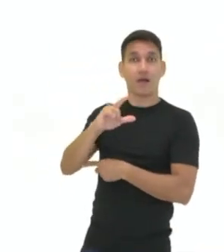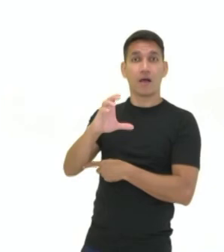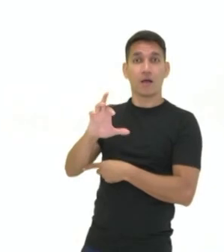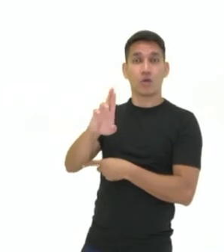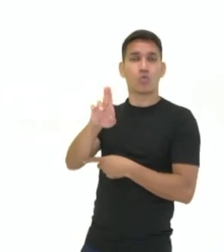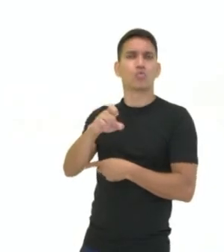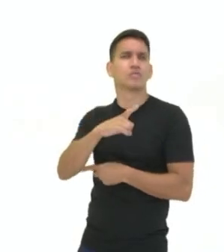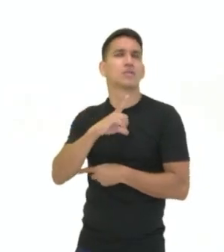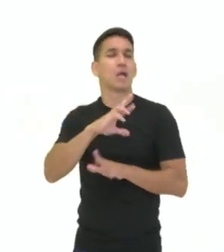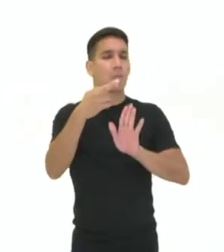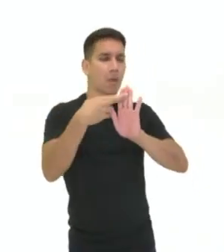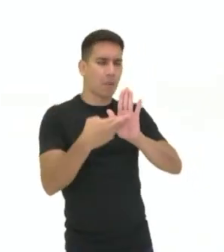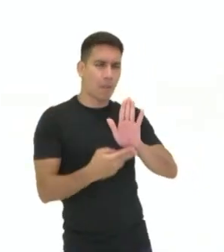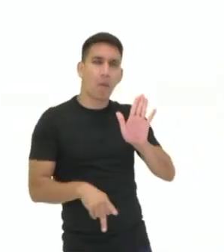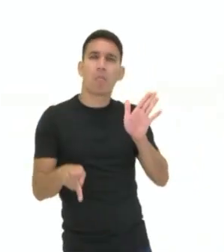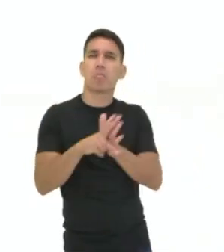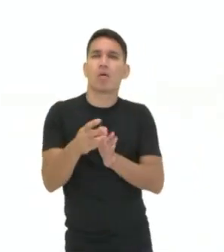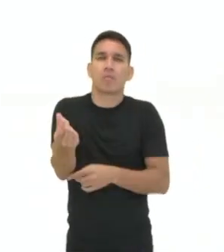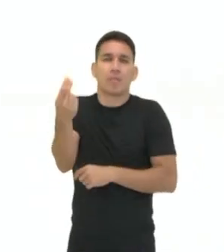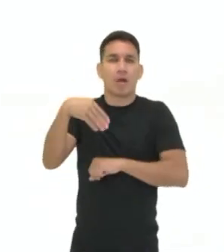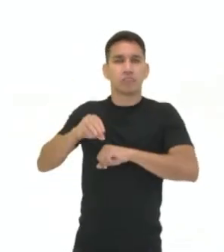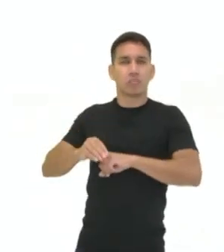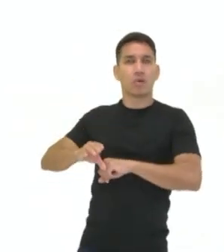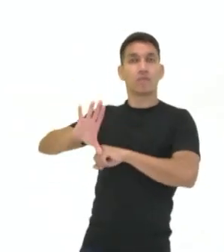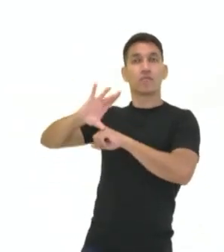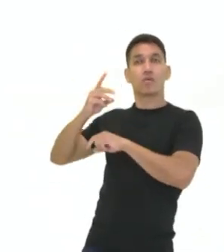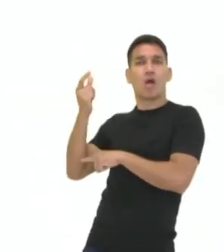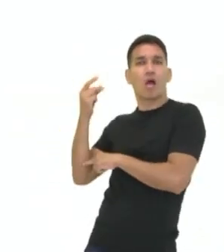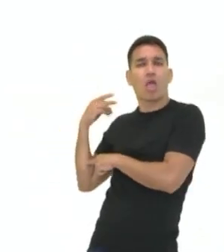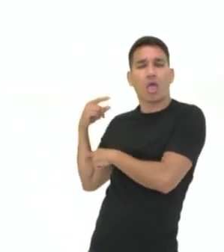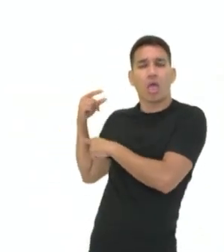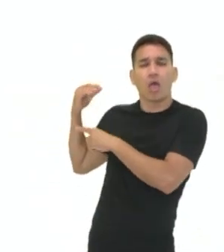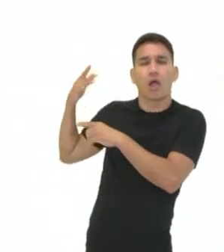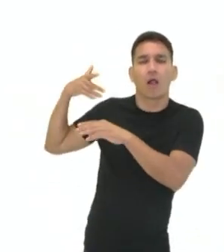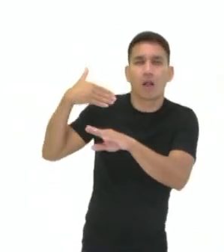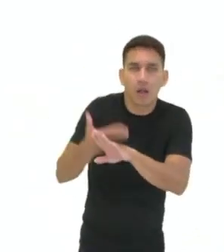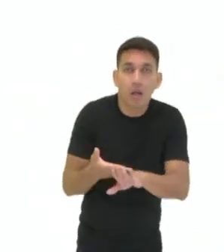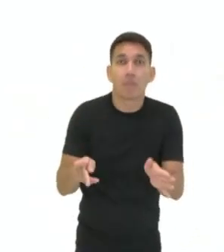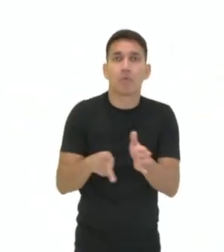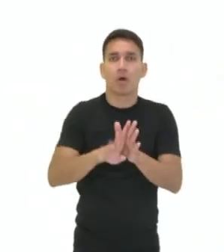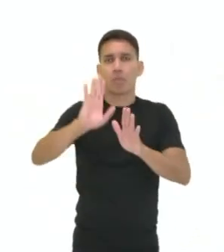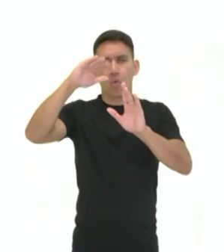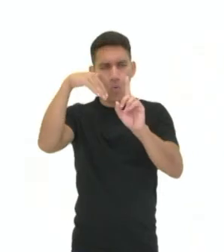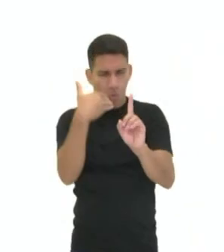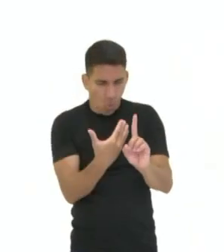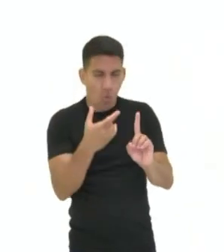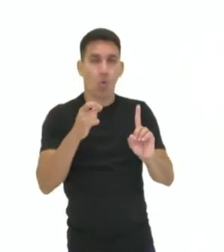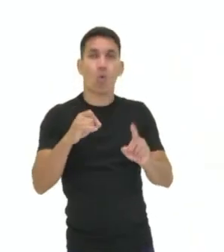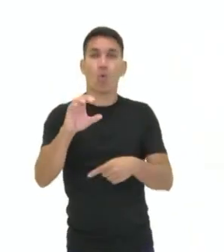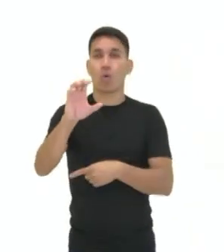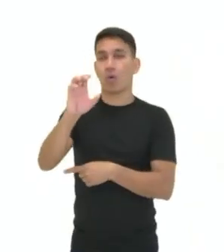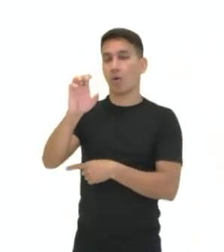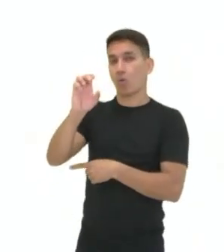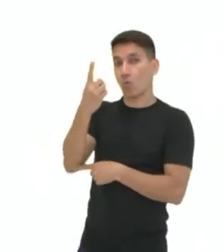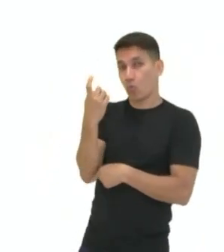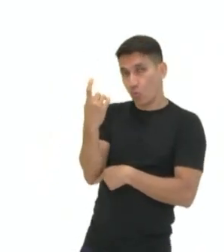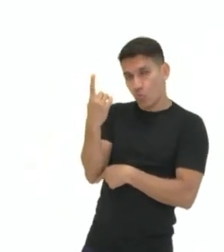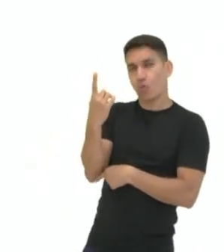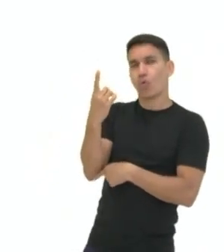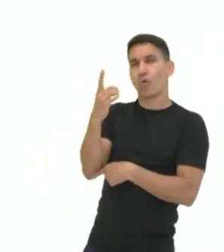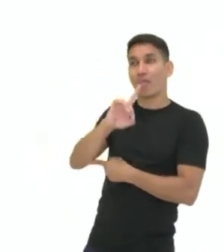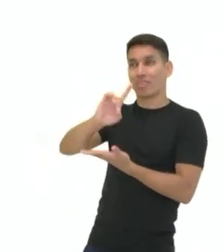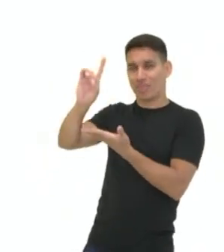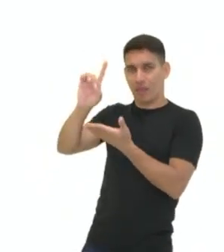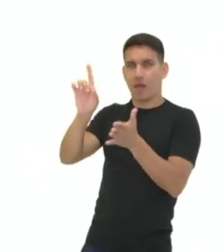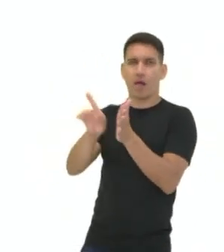com conhecimentos milenares da cabala, do hermetismo, do culto monoteísta egípcio Aton. Também descobrimos que